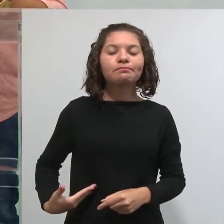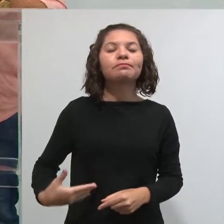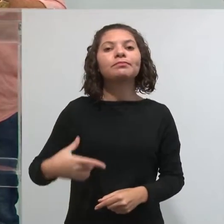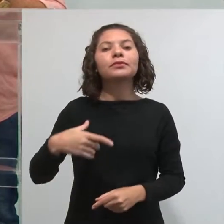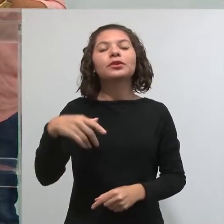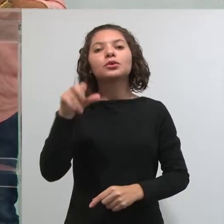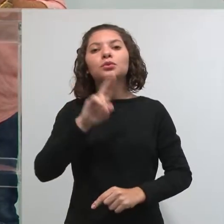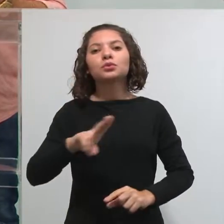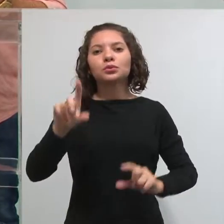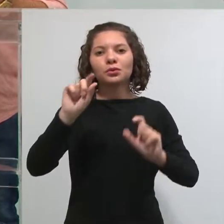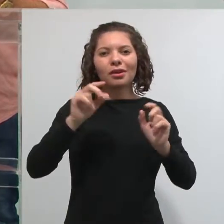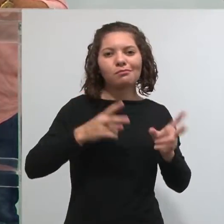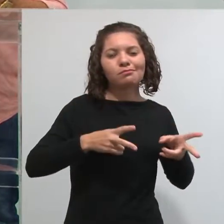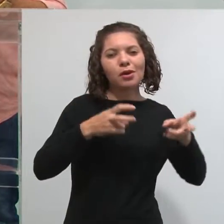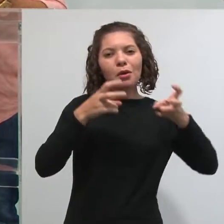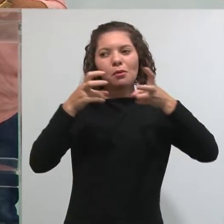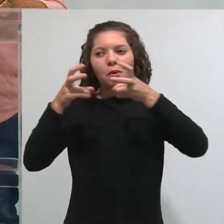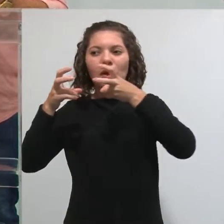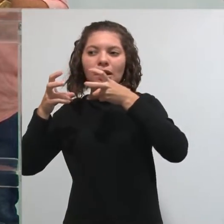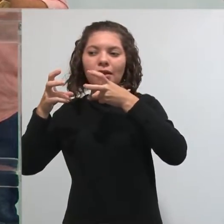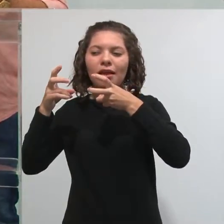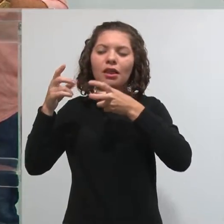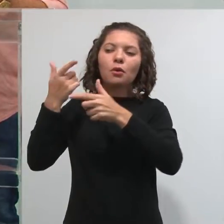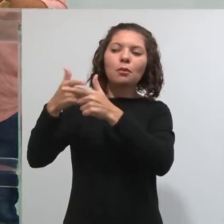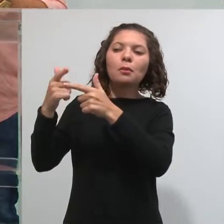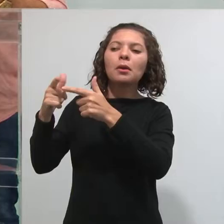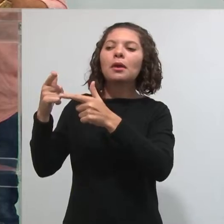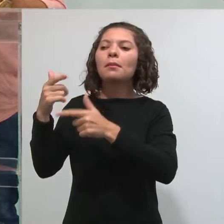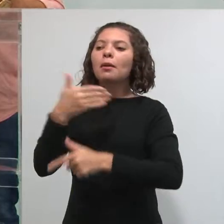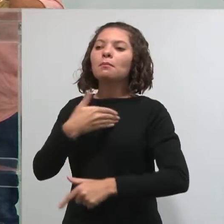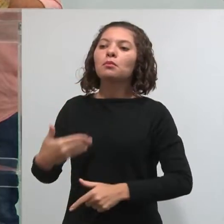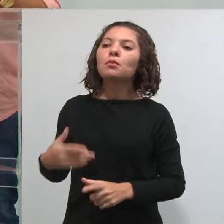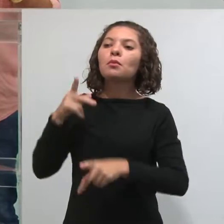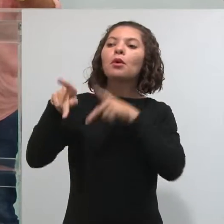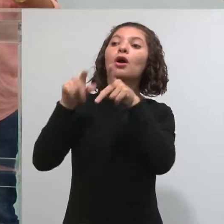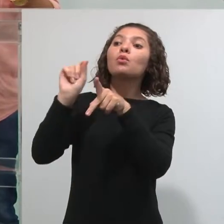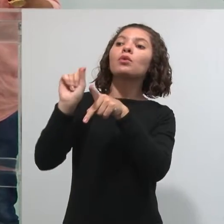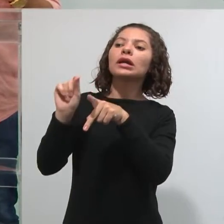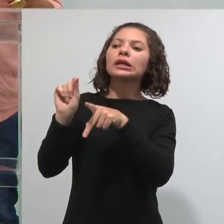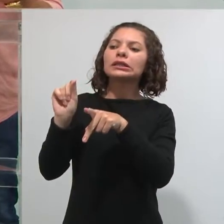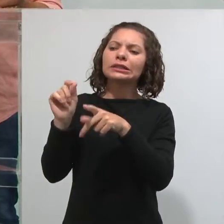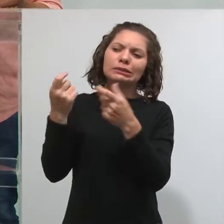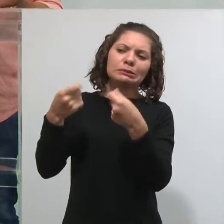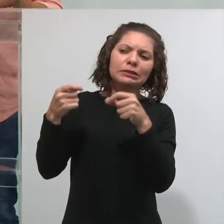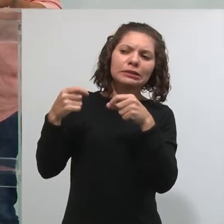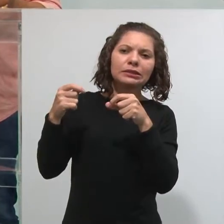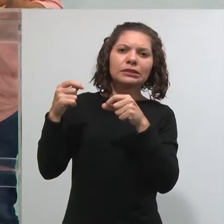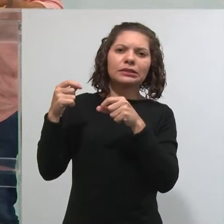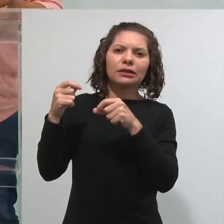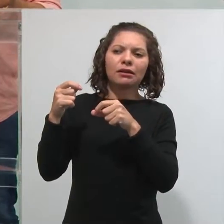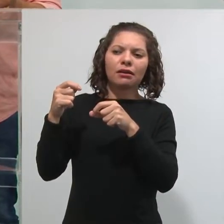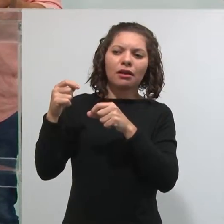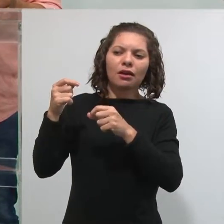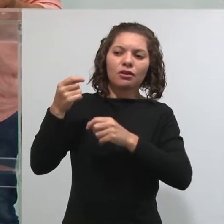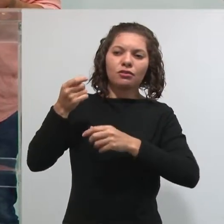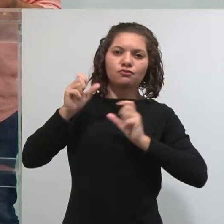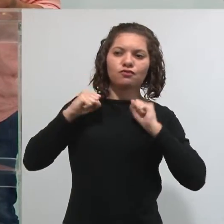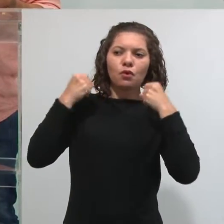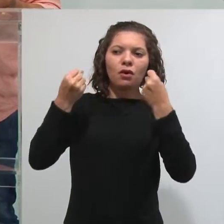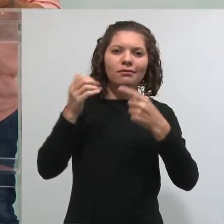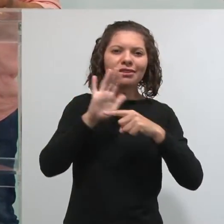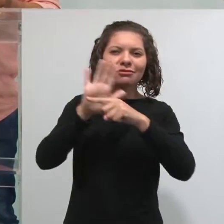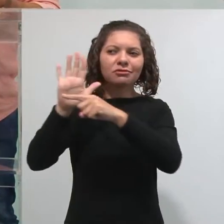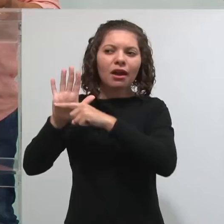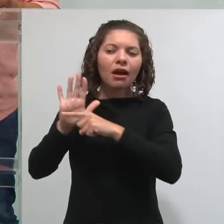entendimento, né, o reconhecimento do problema público e se esse problema vale a pena ou não entrar na agenda de políticas públicas para uma